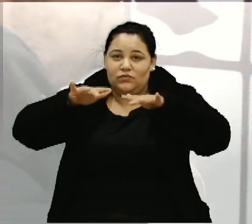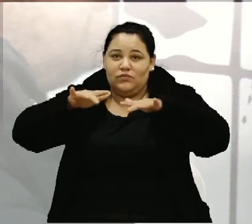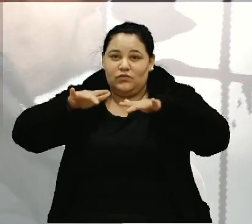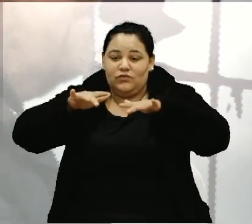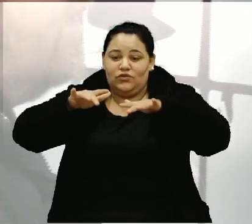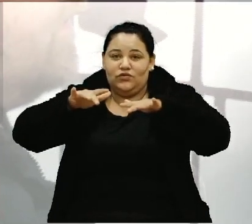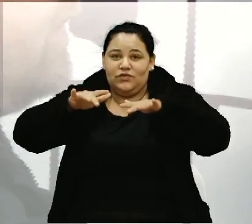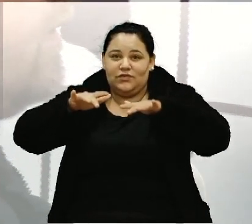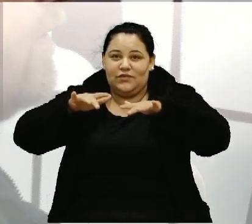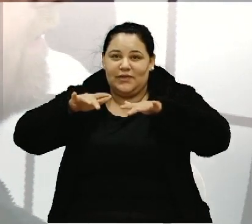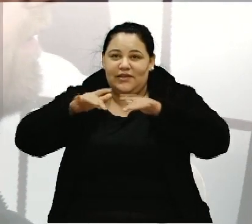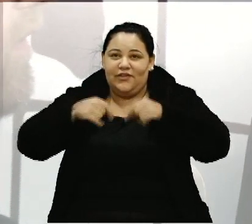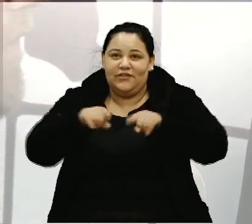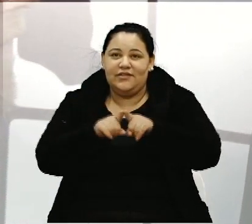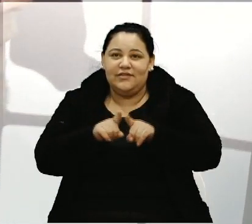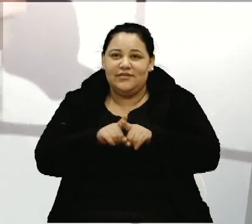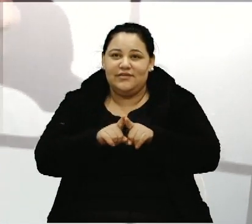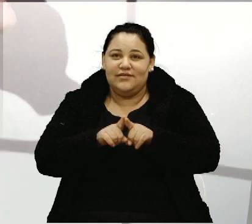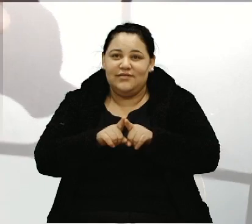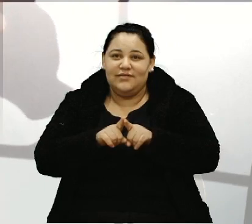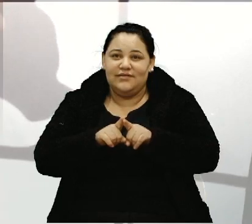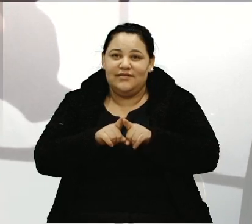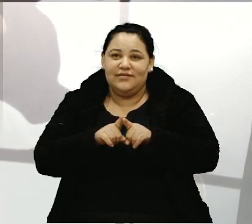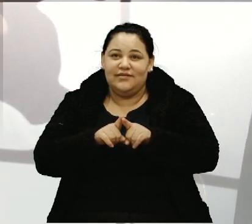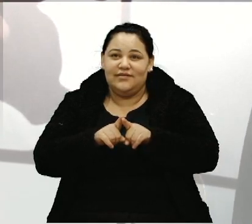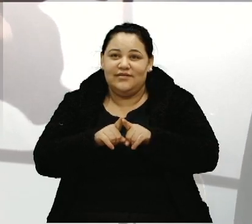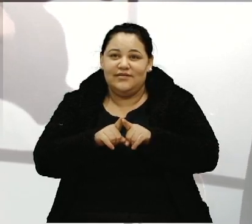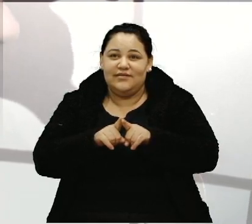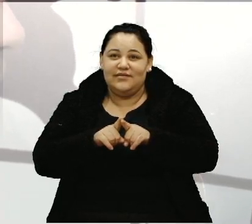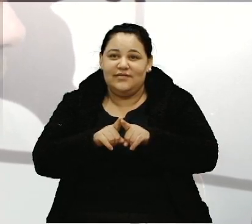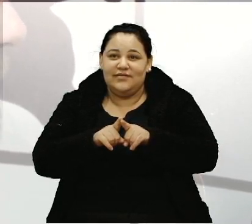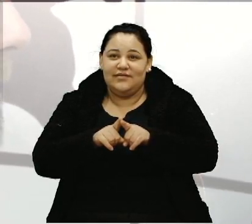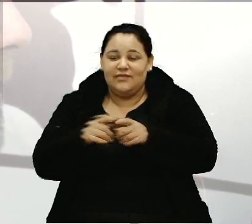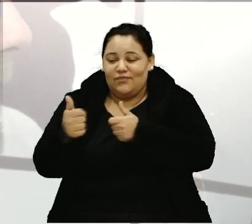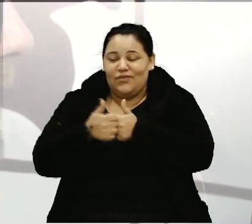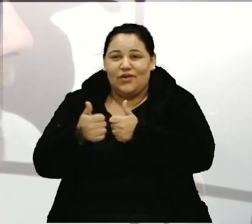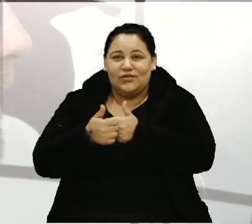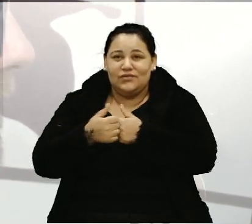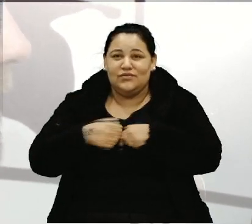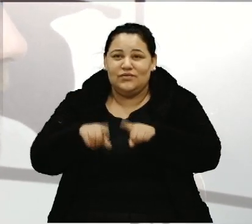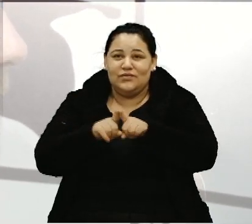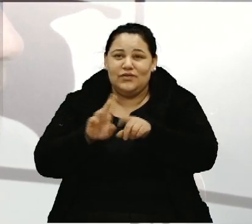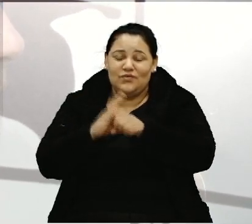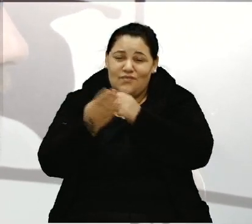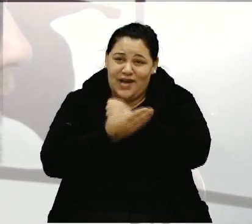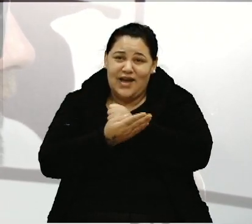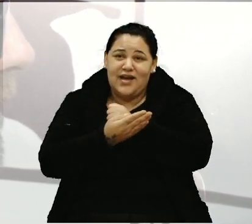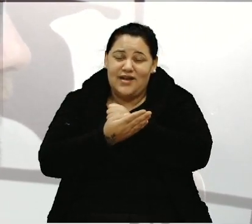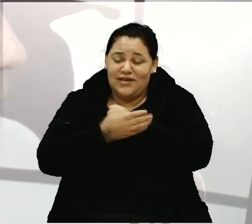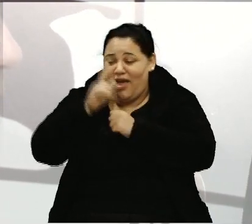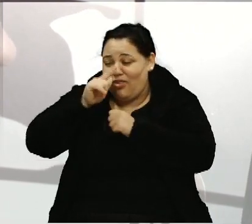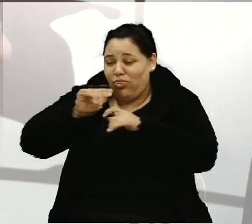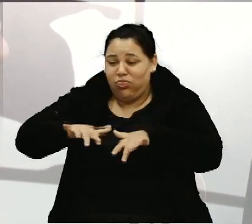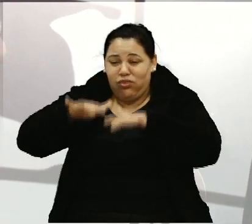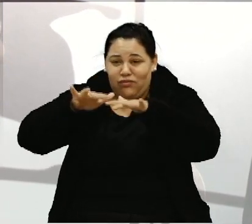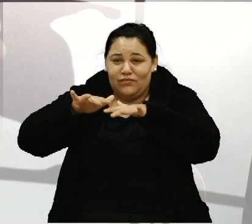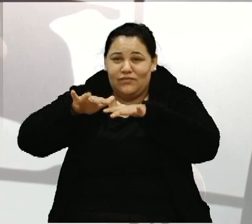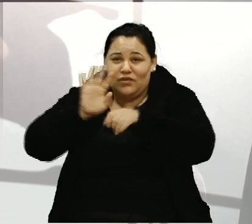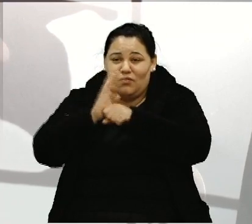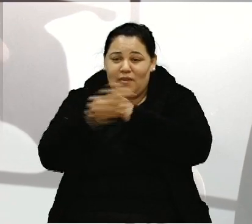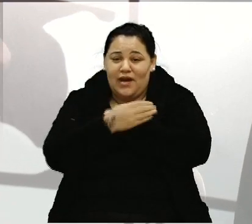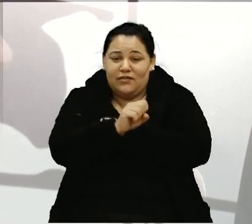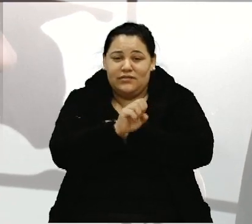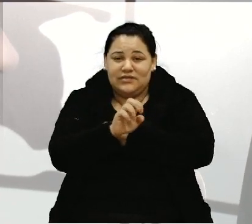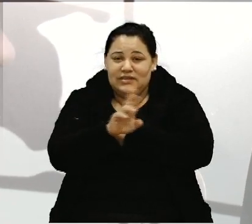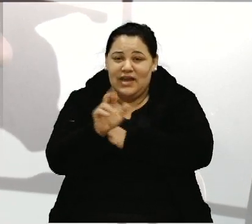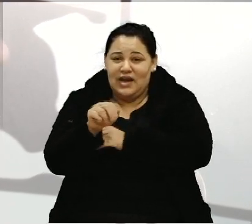bairro Balardim, um bairro que fica próximo a um riacho, que sofreu muito com essas enchentes. O bairro Serrano